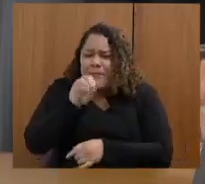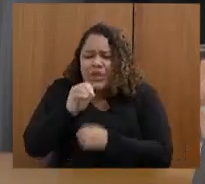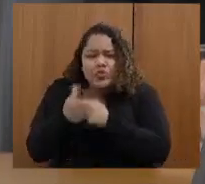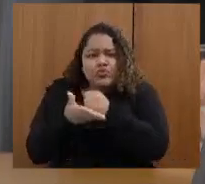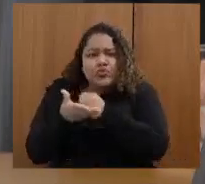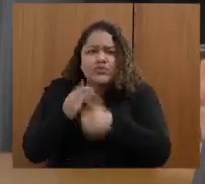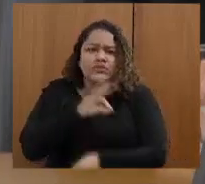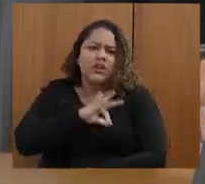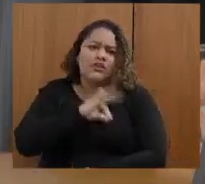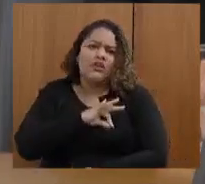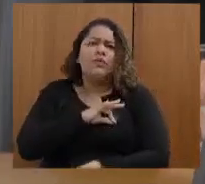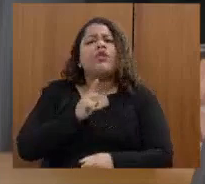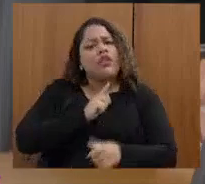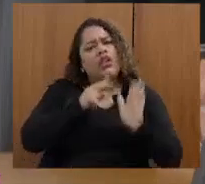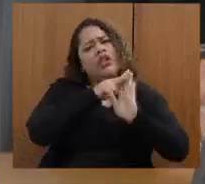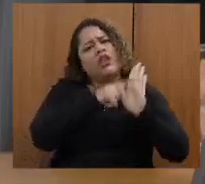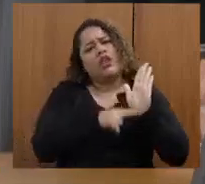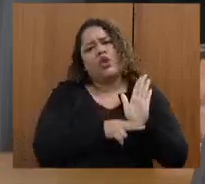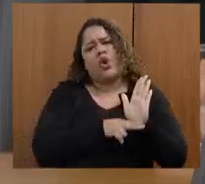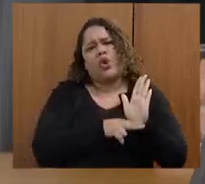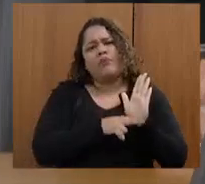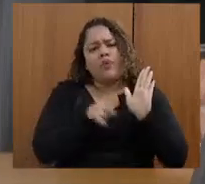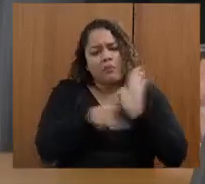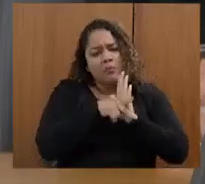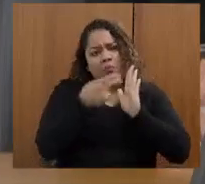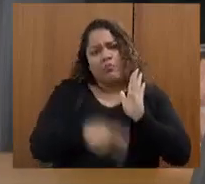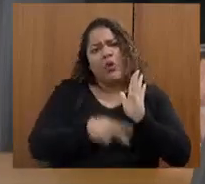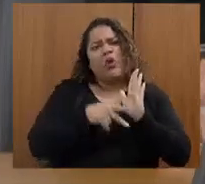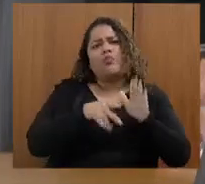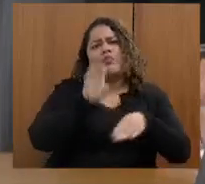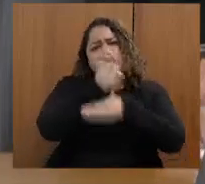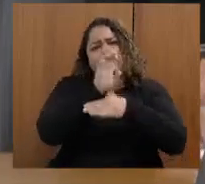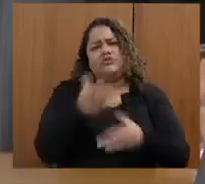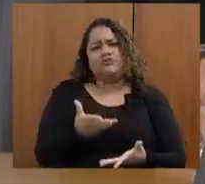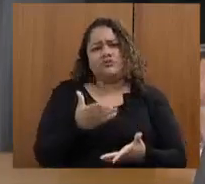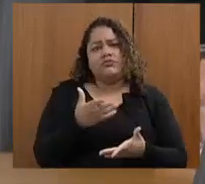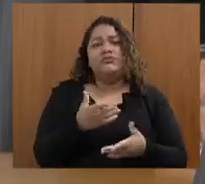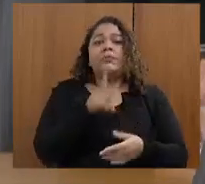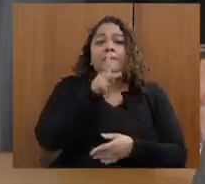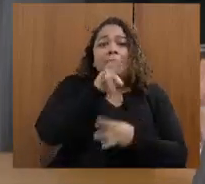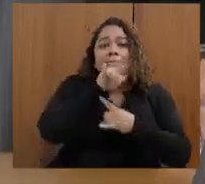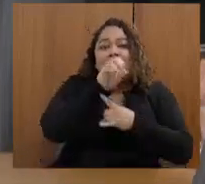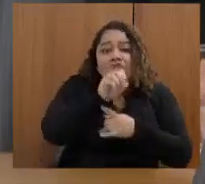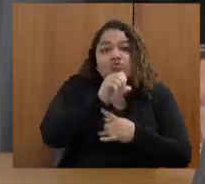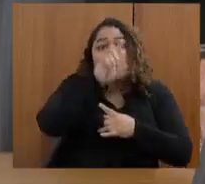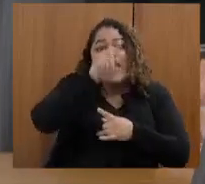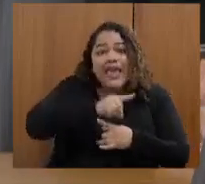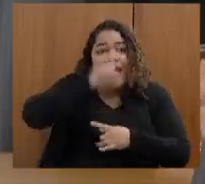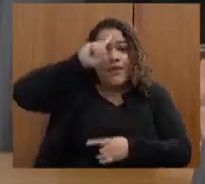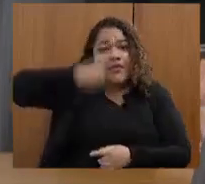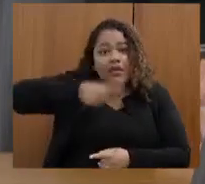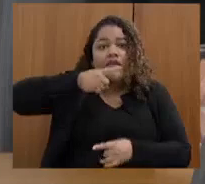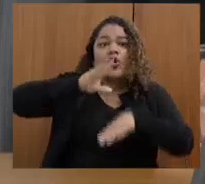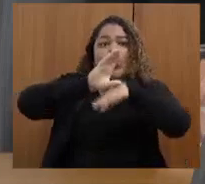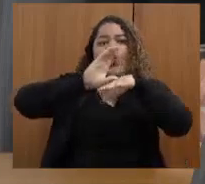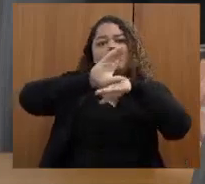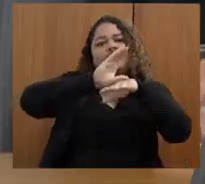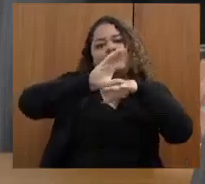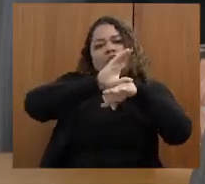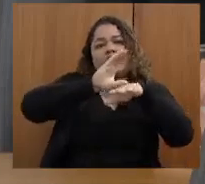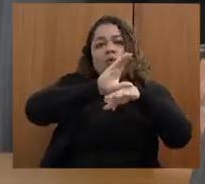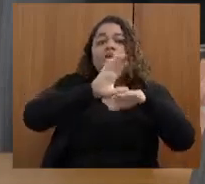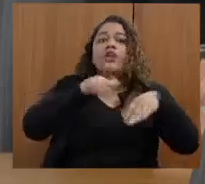amplamente divulgado o piso é um comando constitucional portanto não se aplica lei de responsabilidade